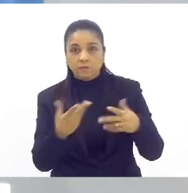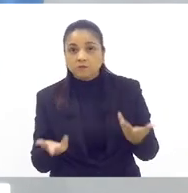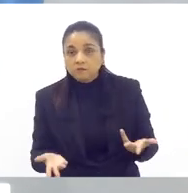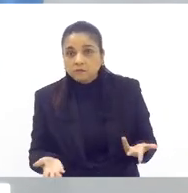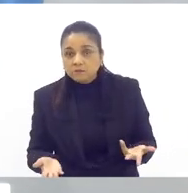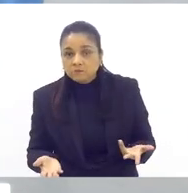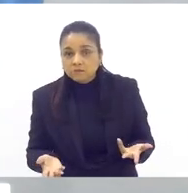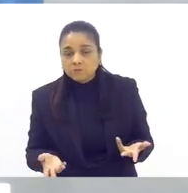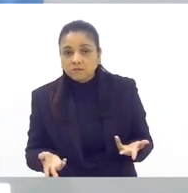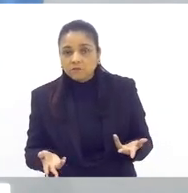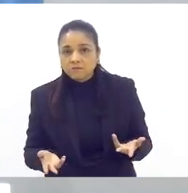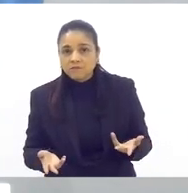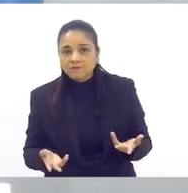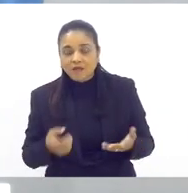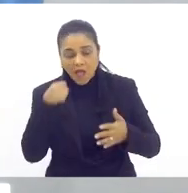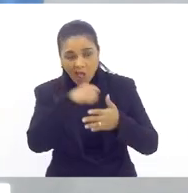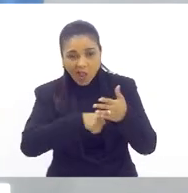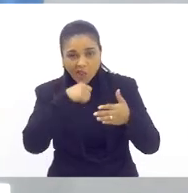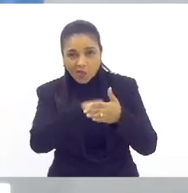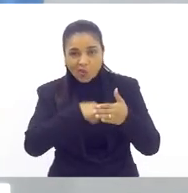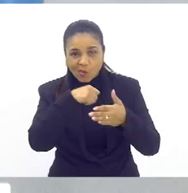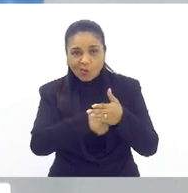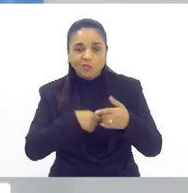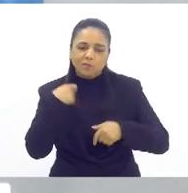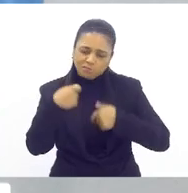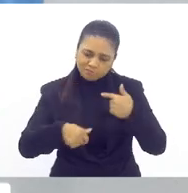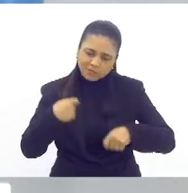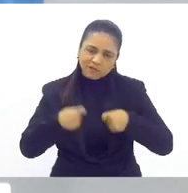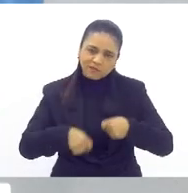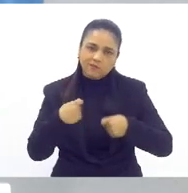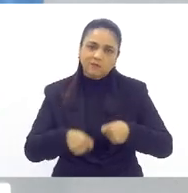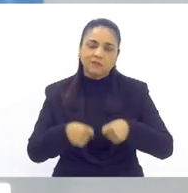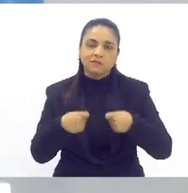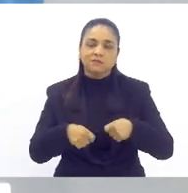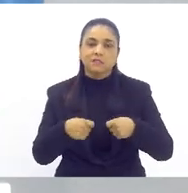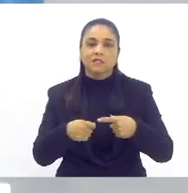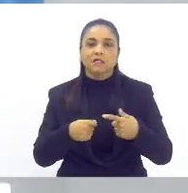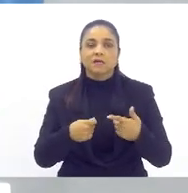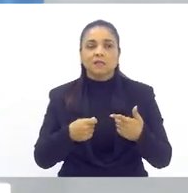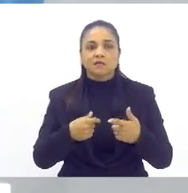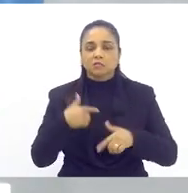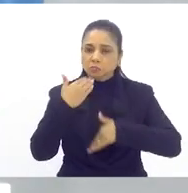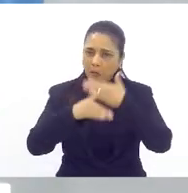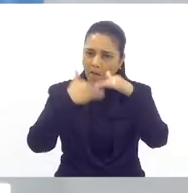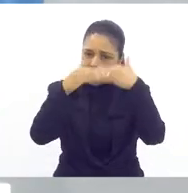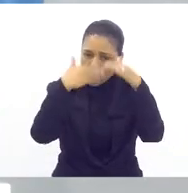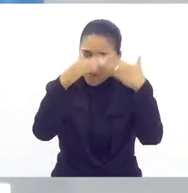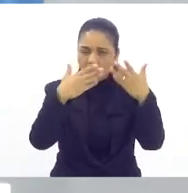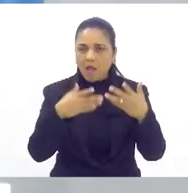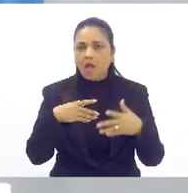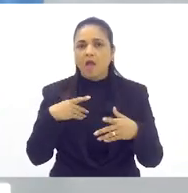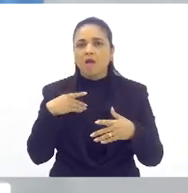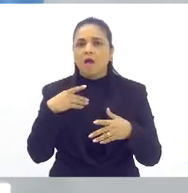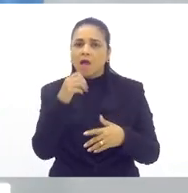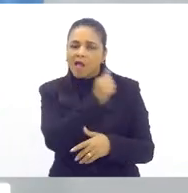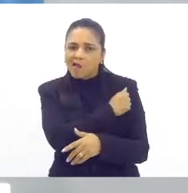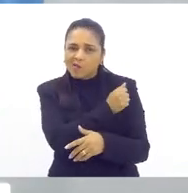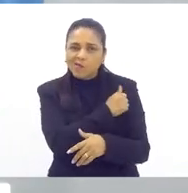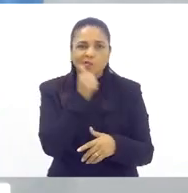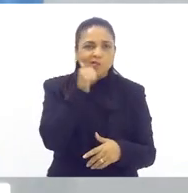a gente precisa é lutar exatamente para que essa gaiola seja destruída e para que nossos alunos profissionais de educação